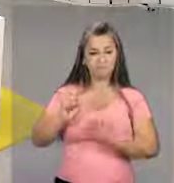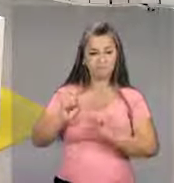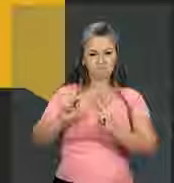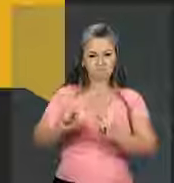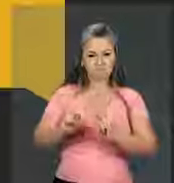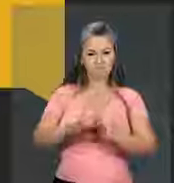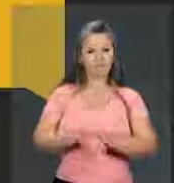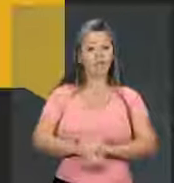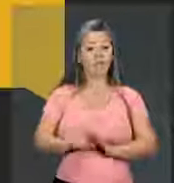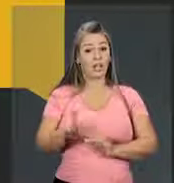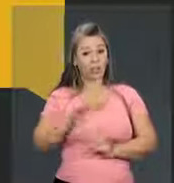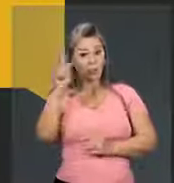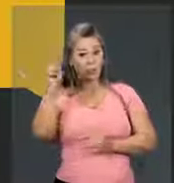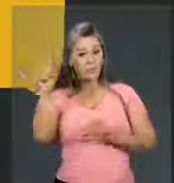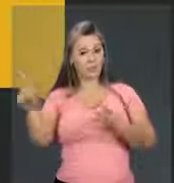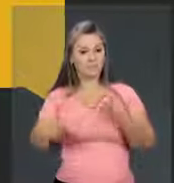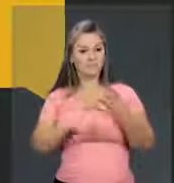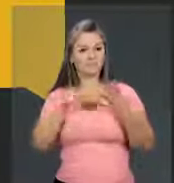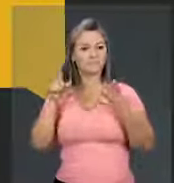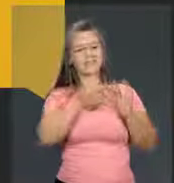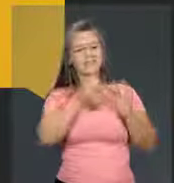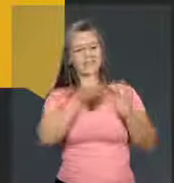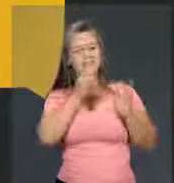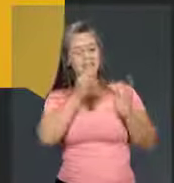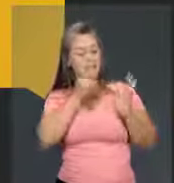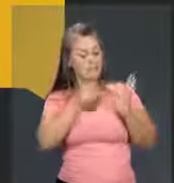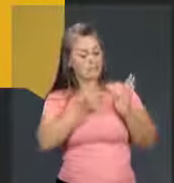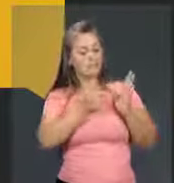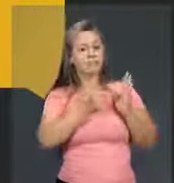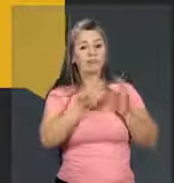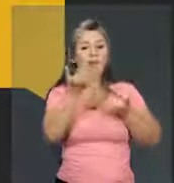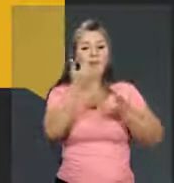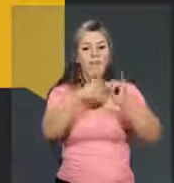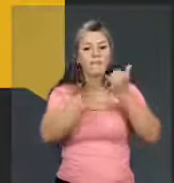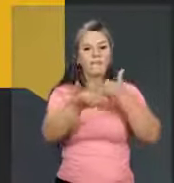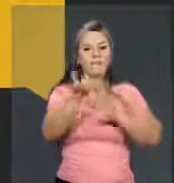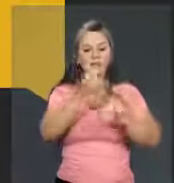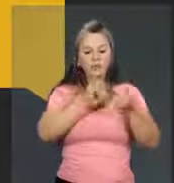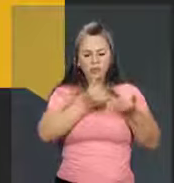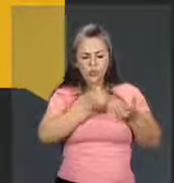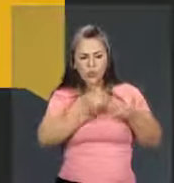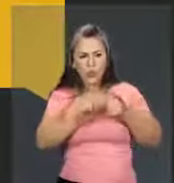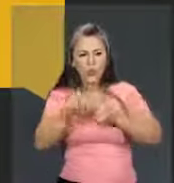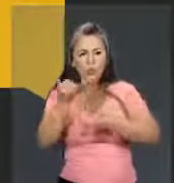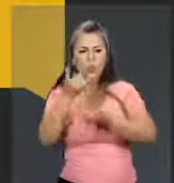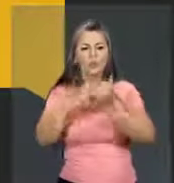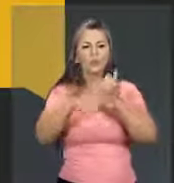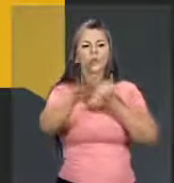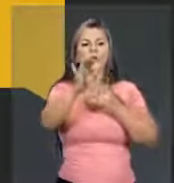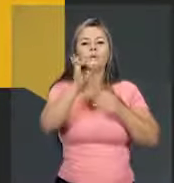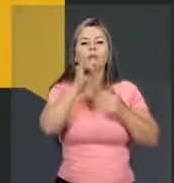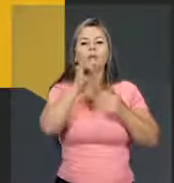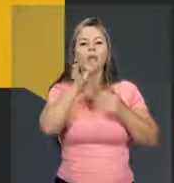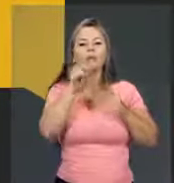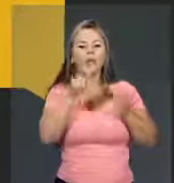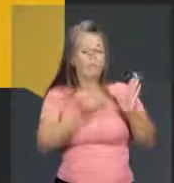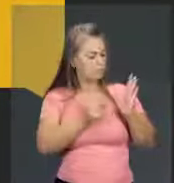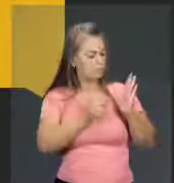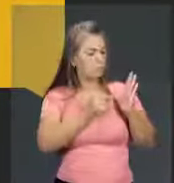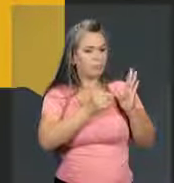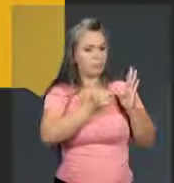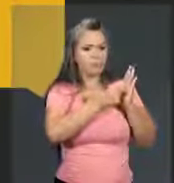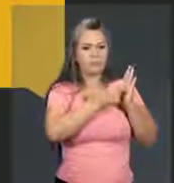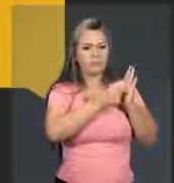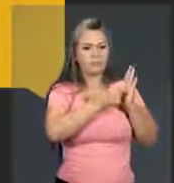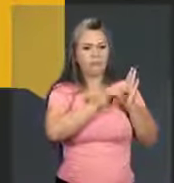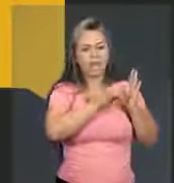Um outro efeito da corrente elétrica é o efeito químico. Quando uma corrente elétrica atravessa